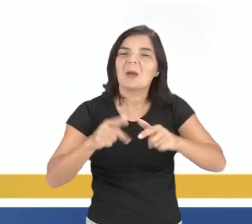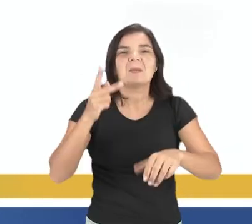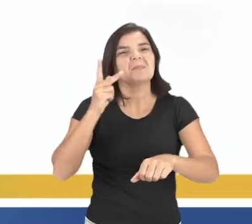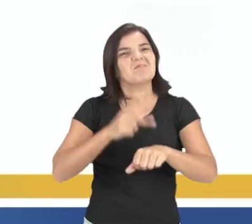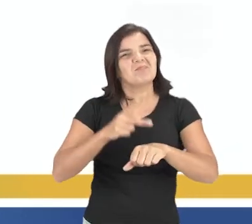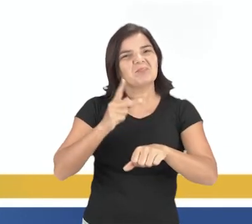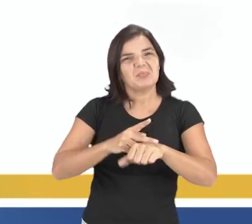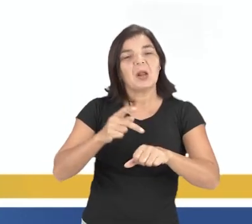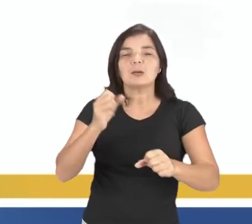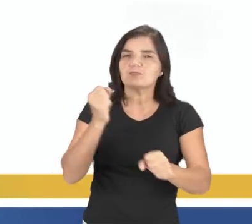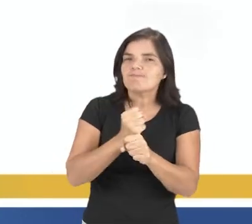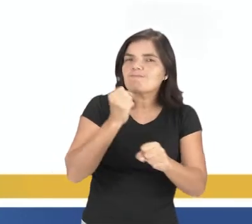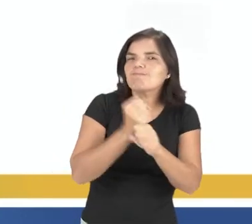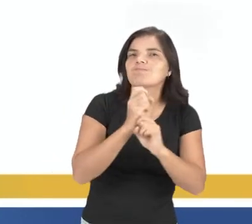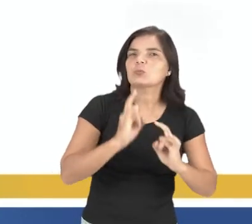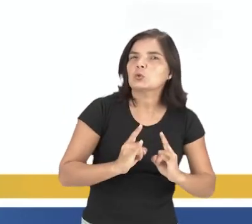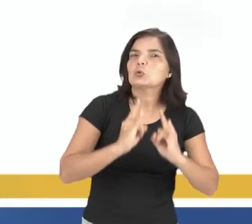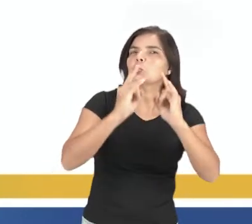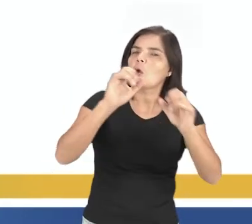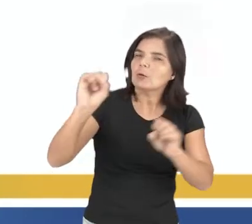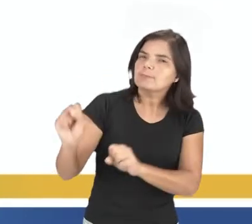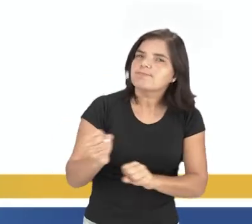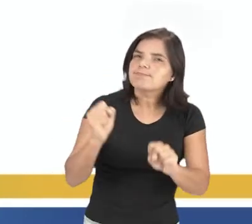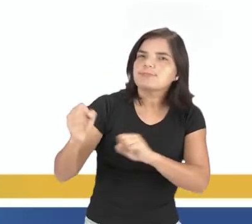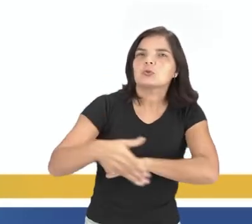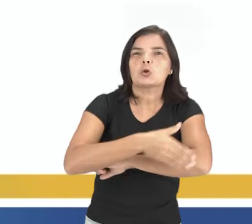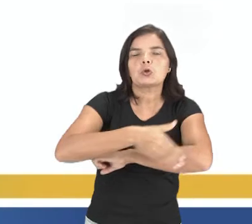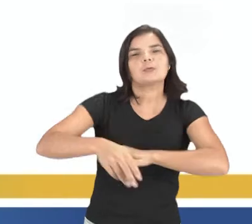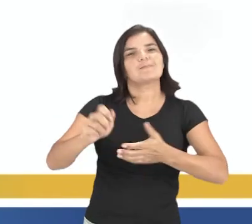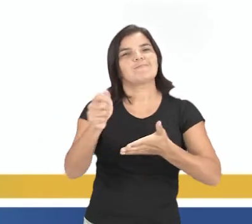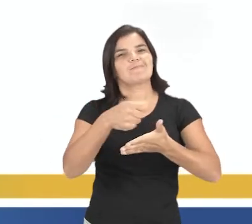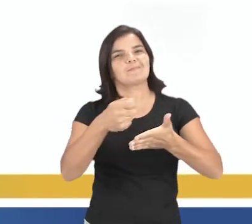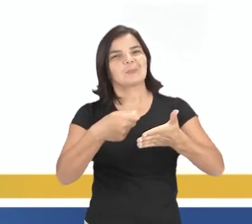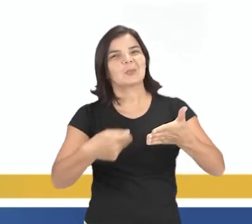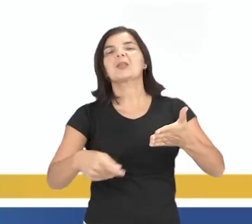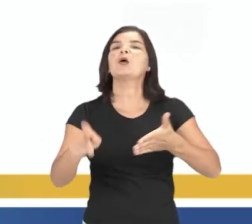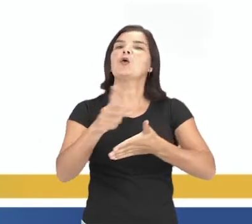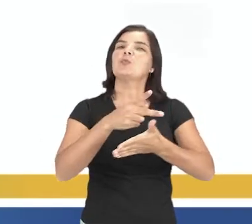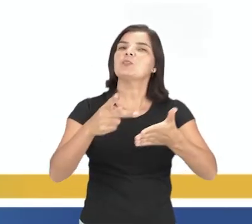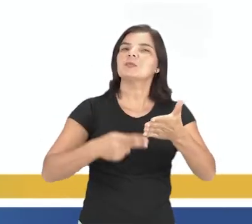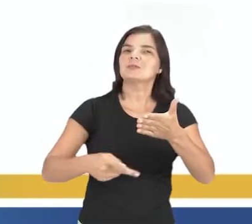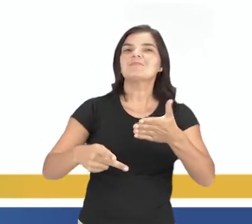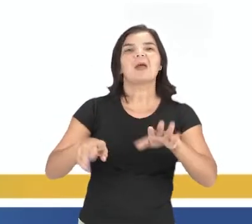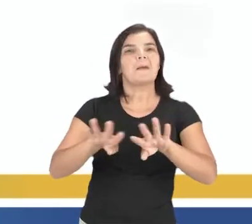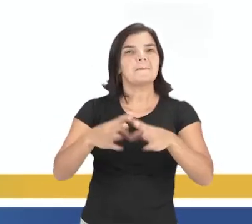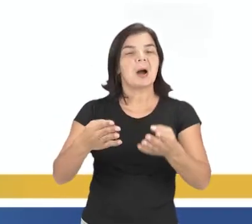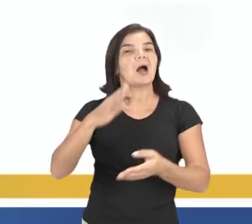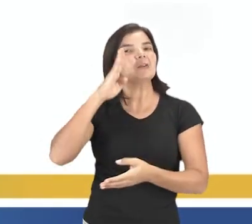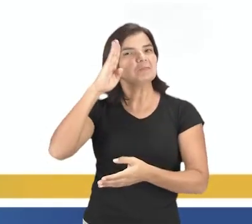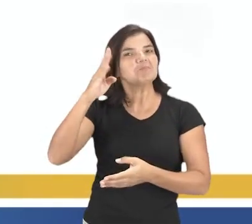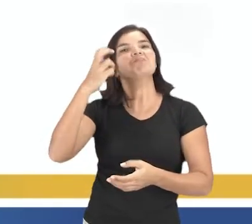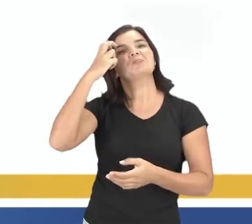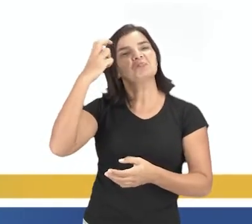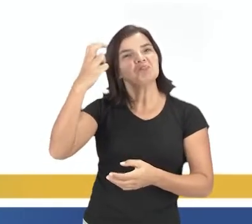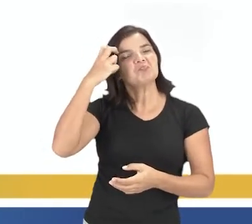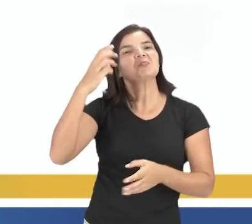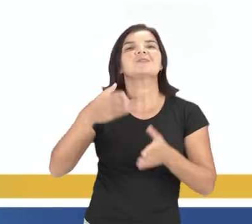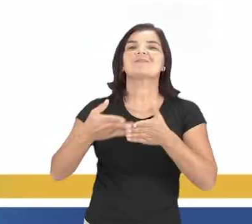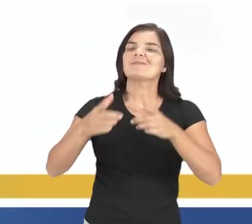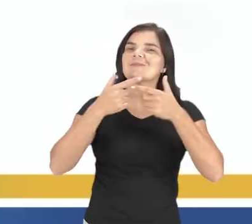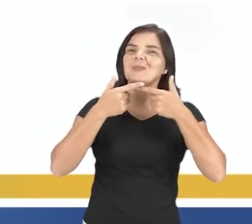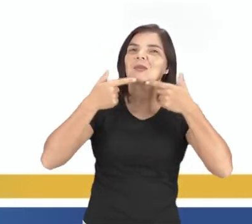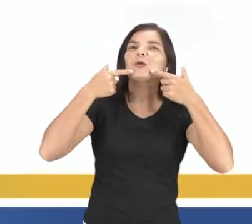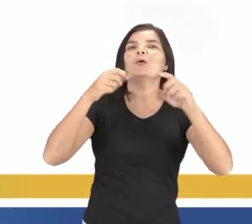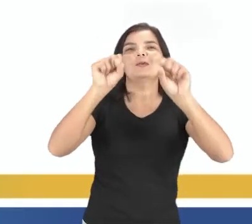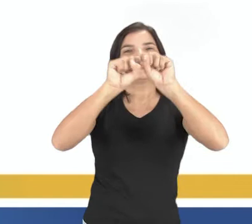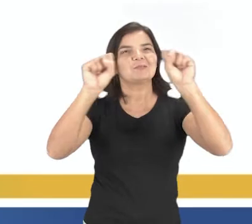lascada, construiu edifícios. Varreu ruas, escreveu poemas. Mestre sem nenhum ofício, tornou-se pedregulho no rim do